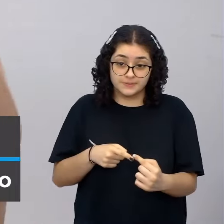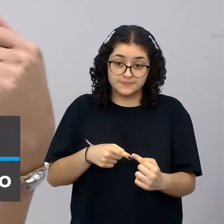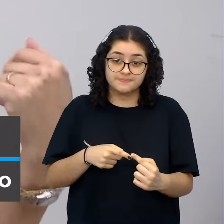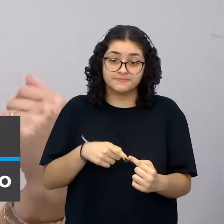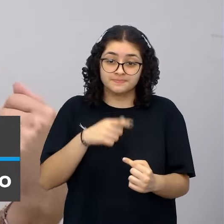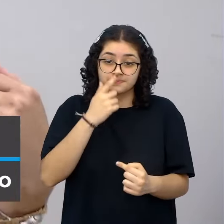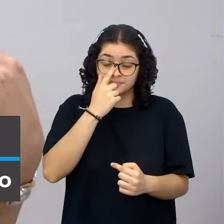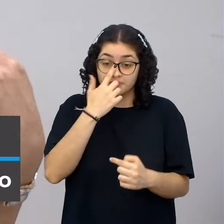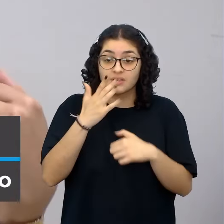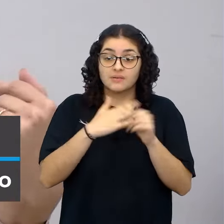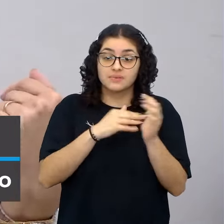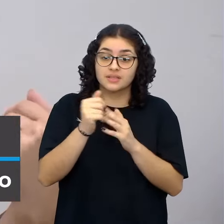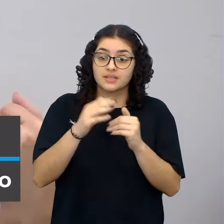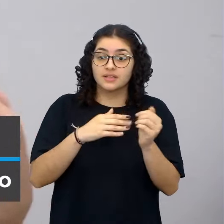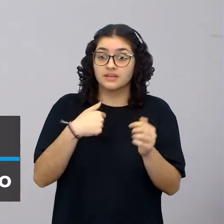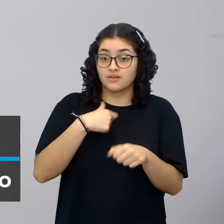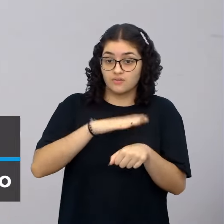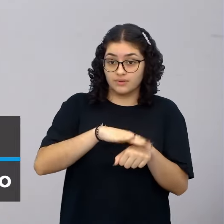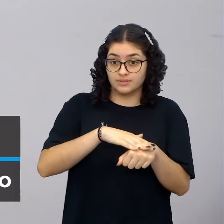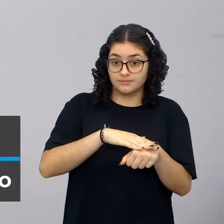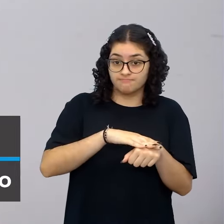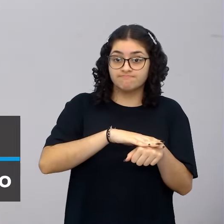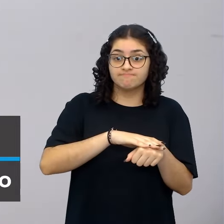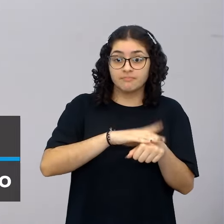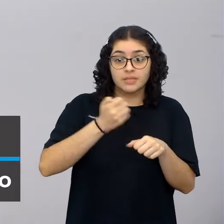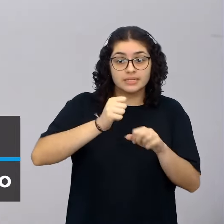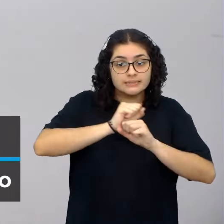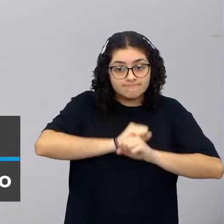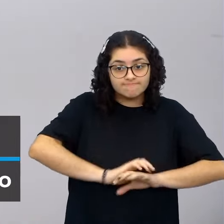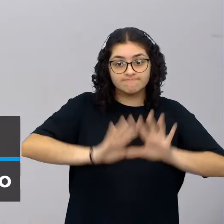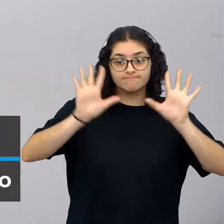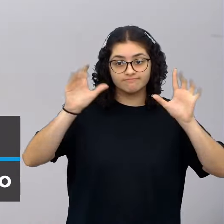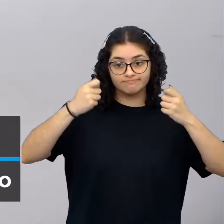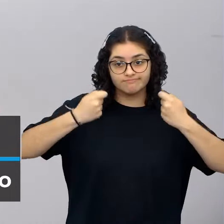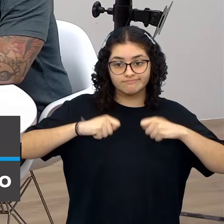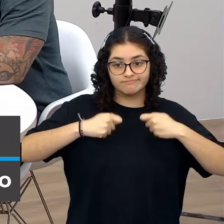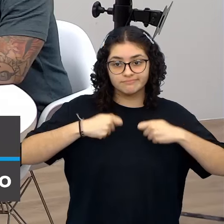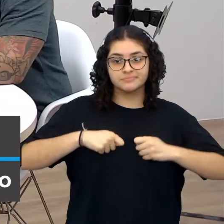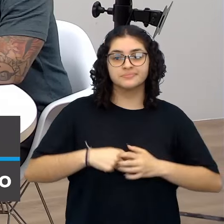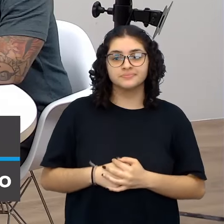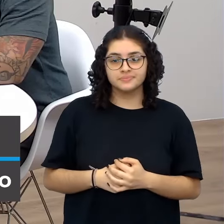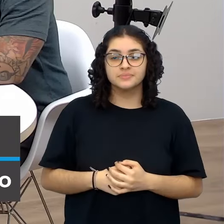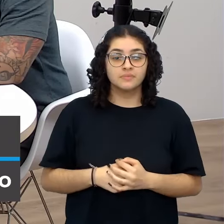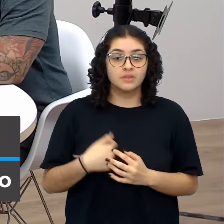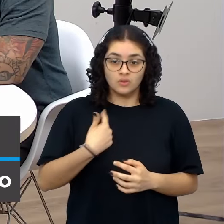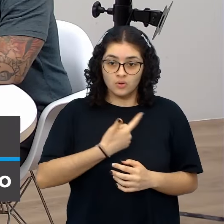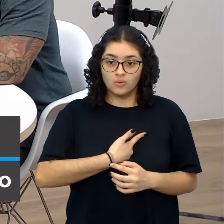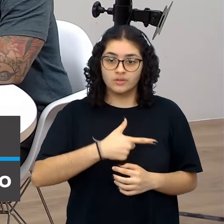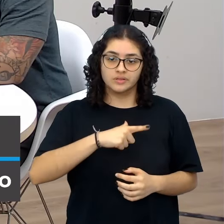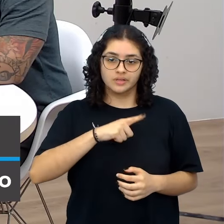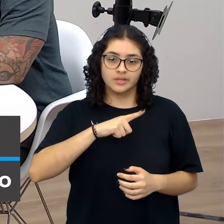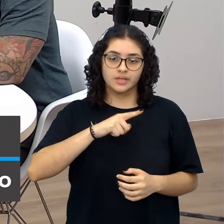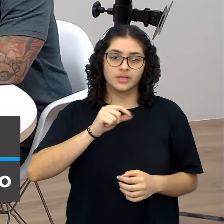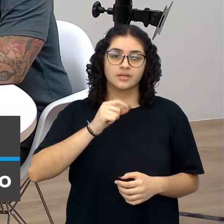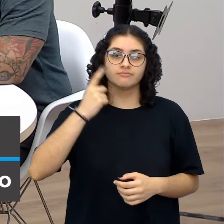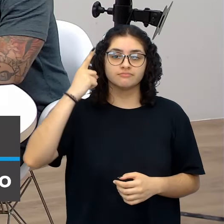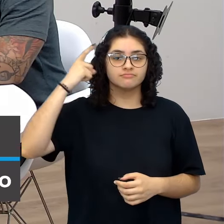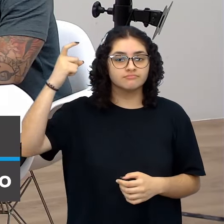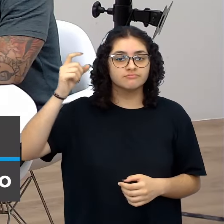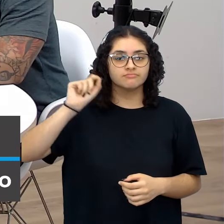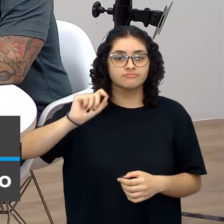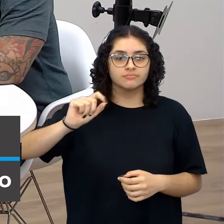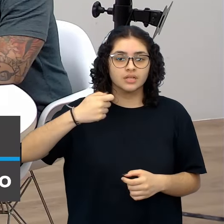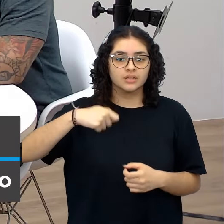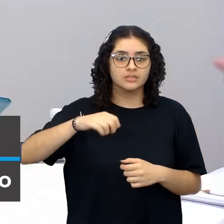Qual é a habilidade que eu estou desenvolvendo? Isso tem que estar muito claro, professor. Né? E aí, quando nós trouxemos também as habilidades, porque nós tivemos